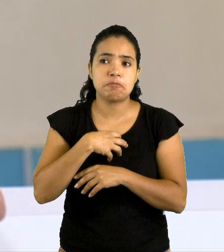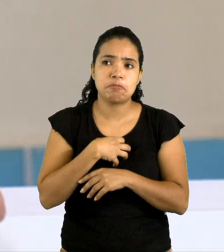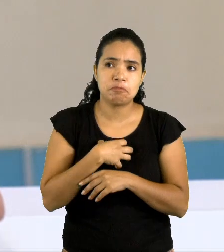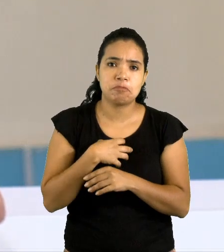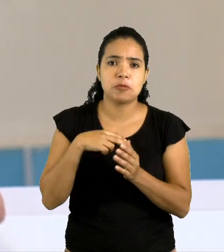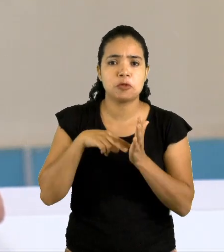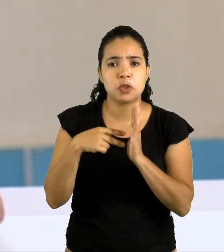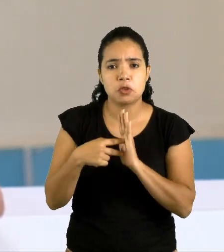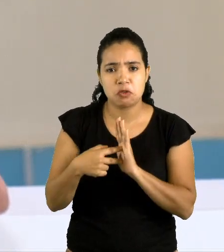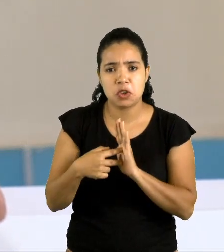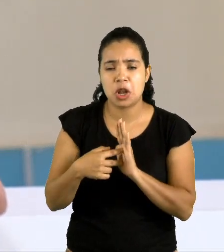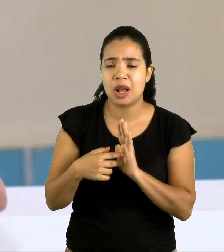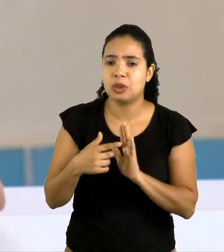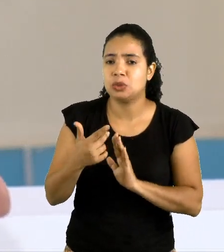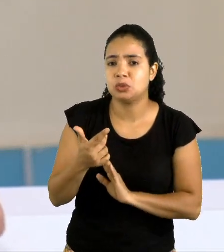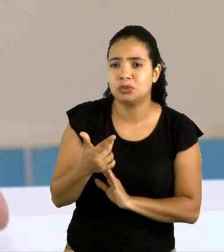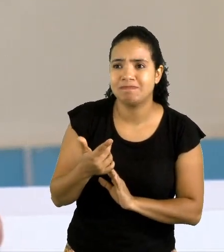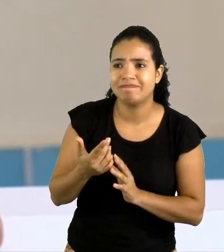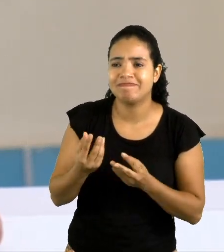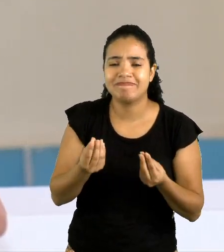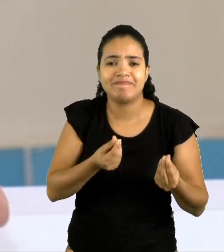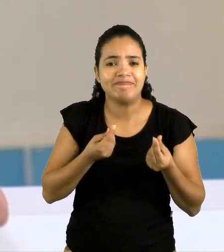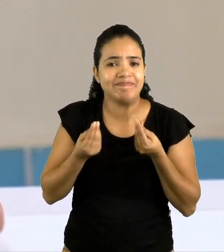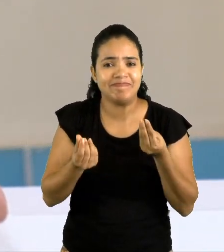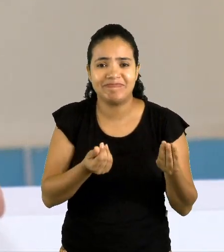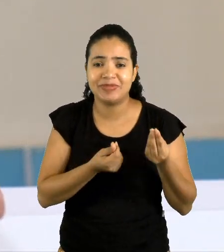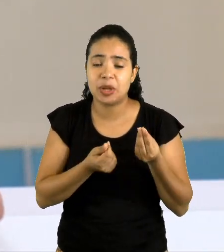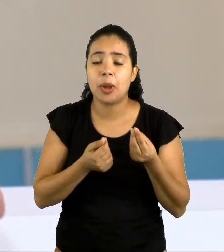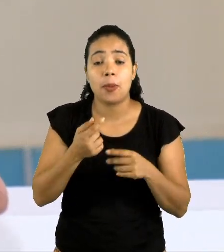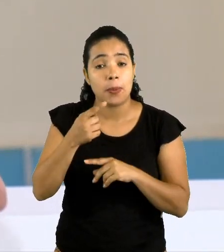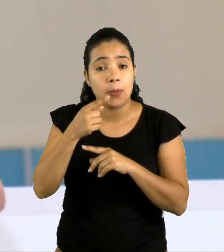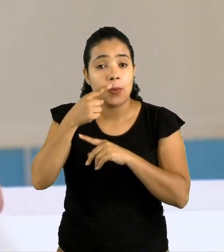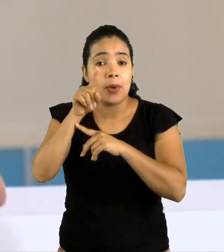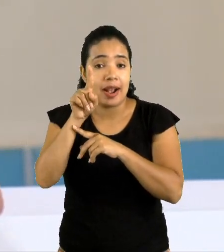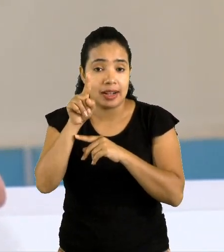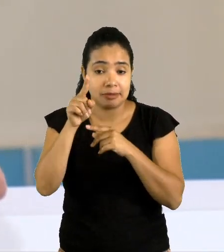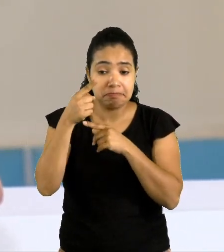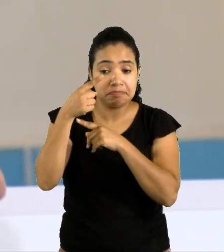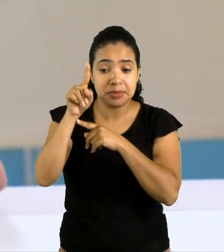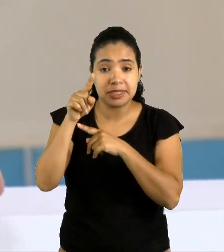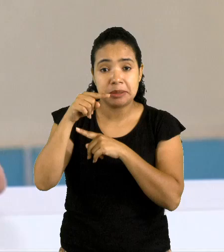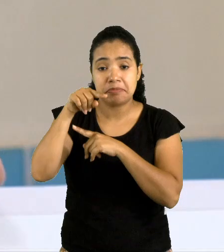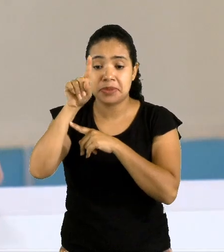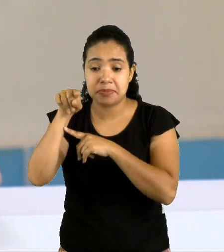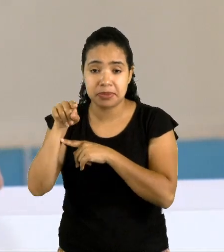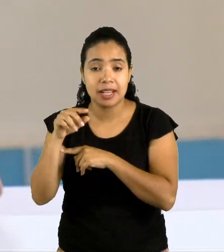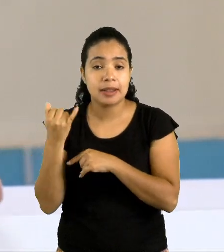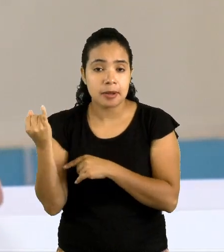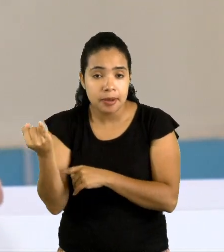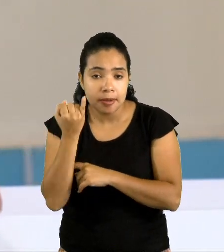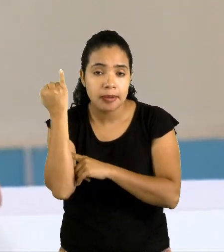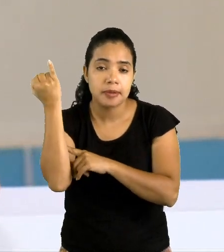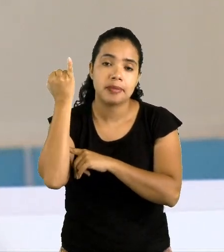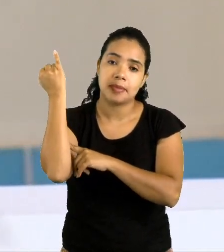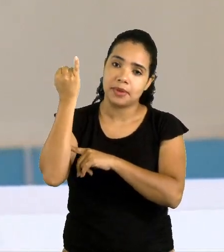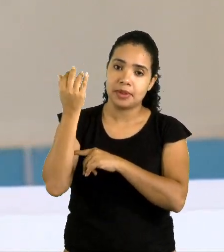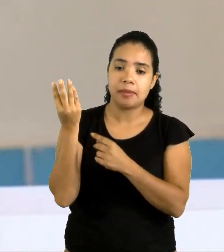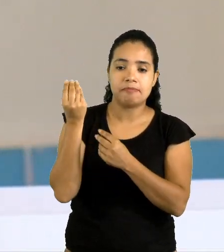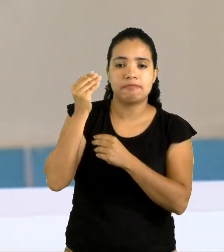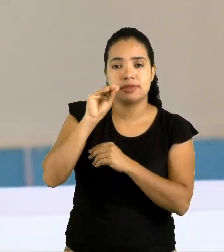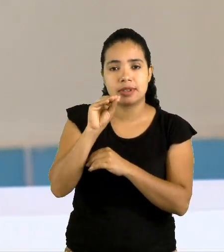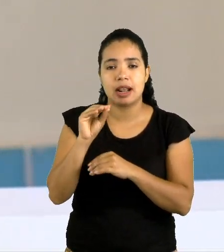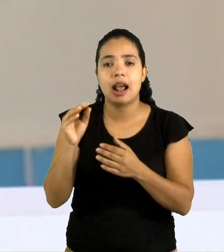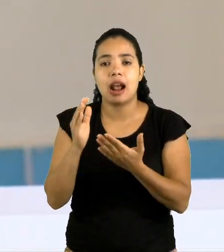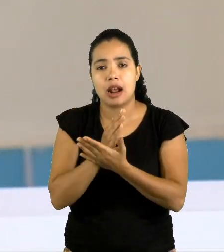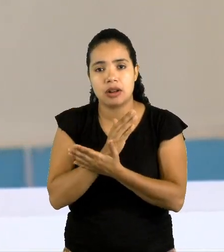significado. O acento é importantíssimo. Tem palavras, é como se uma pessoa usasse óculos. Tem pessoas que